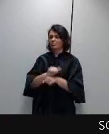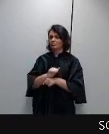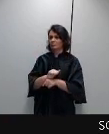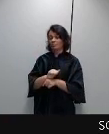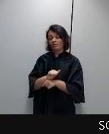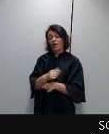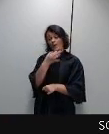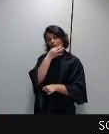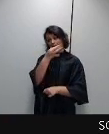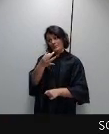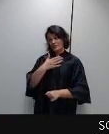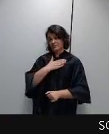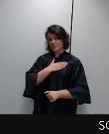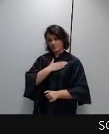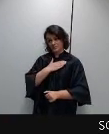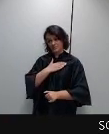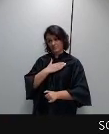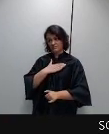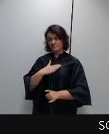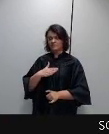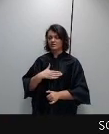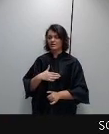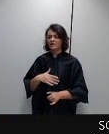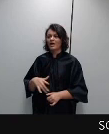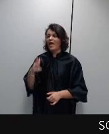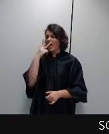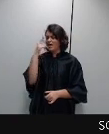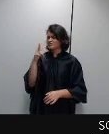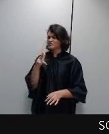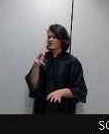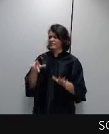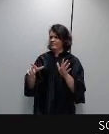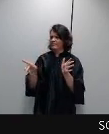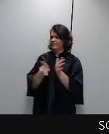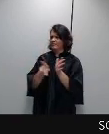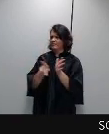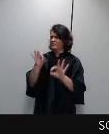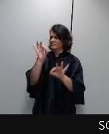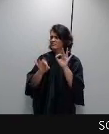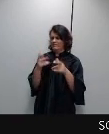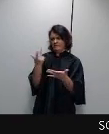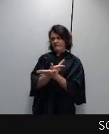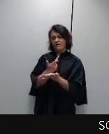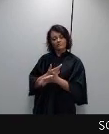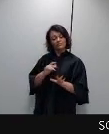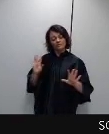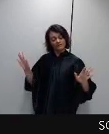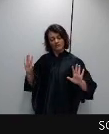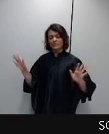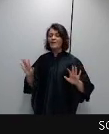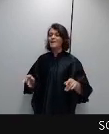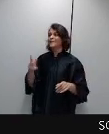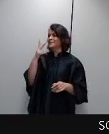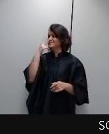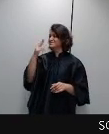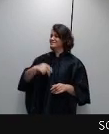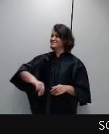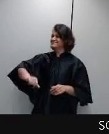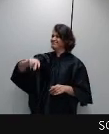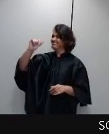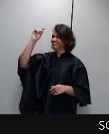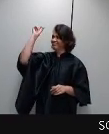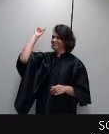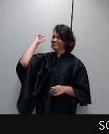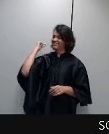os dentes por respeito não é achar que está errada não reflete o pensamento da época em que ela foi informada